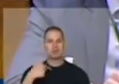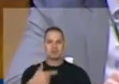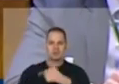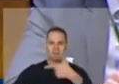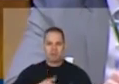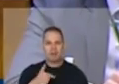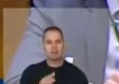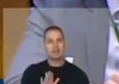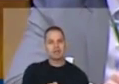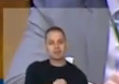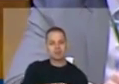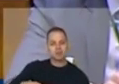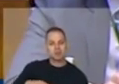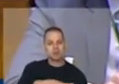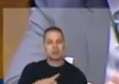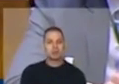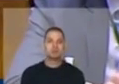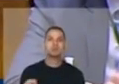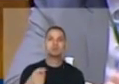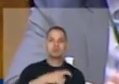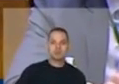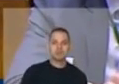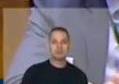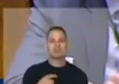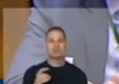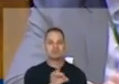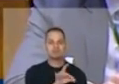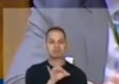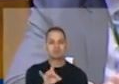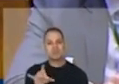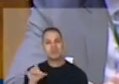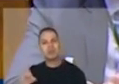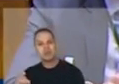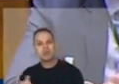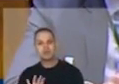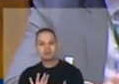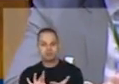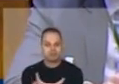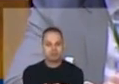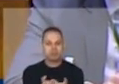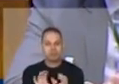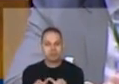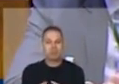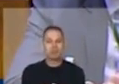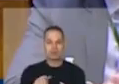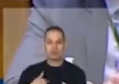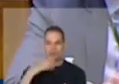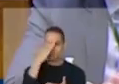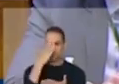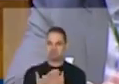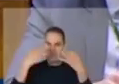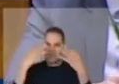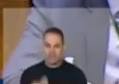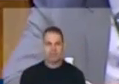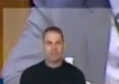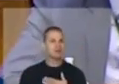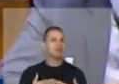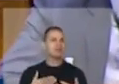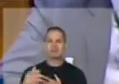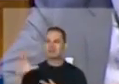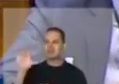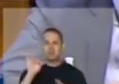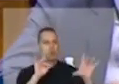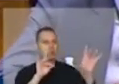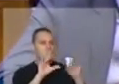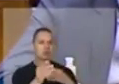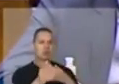para que a sociedade voltasse a ter, de cada um de nós, de forma conjunta. E eu tenho certeza que qualquer um daqueles que seja